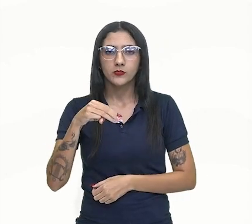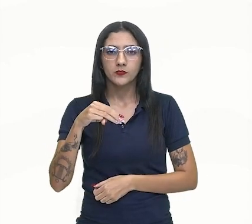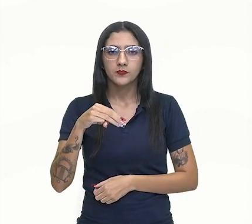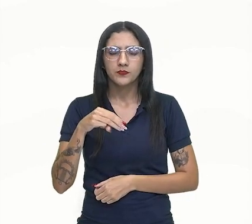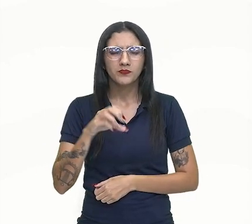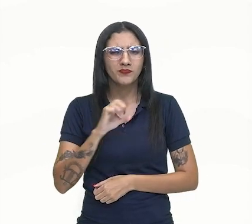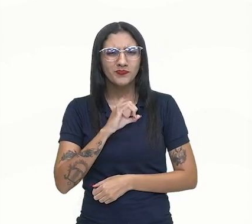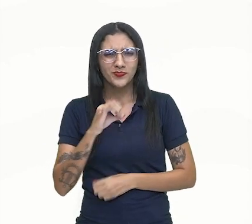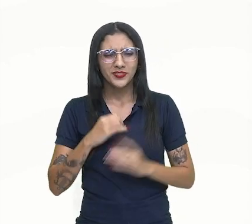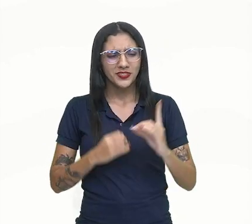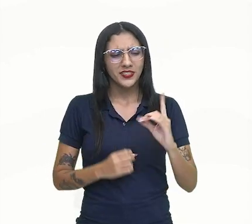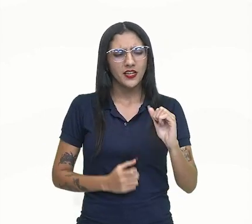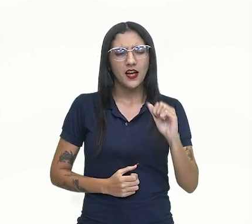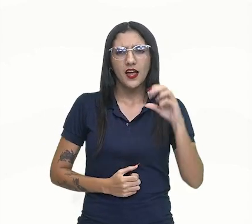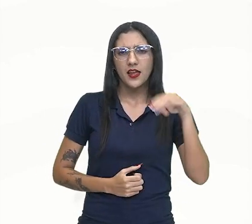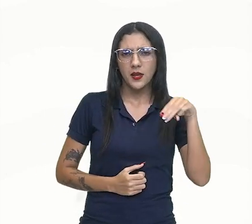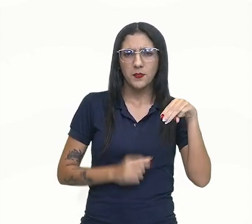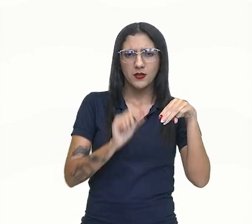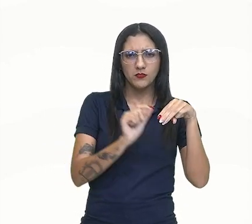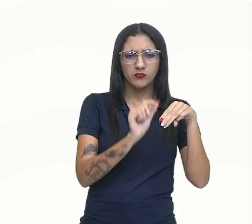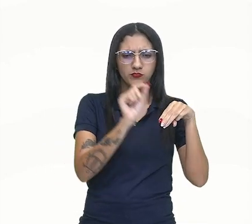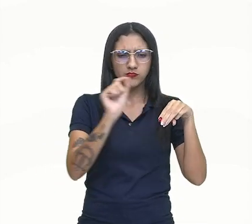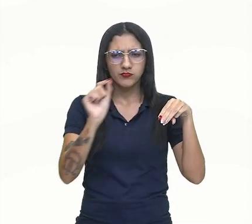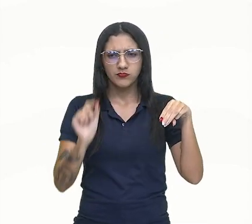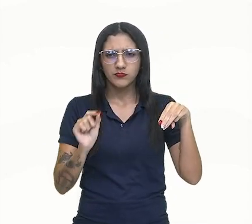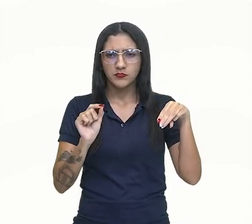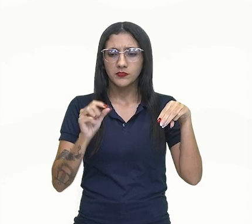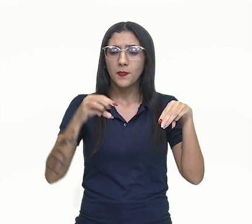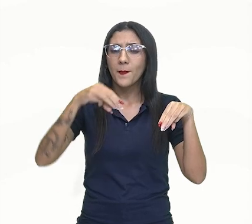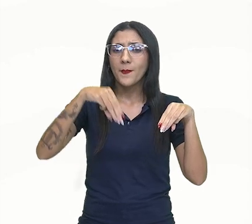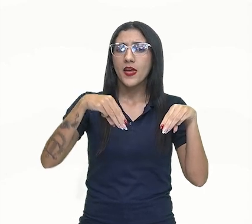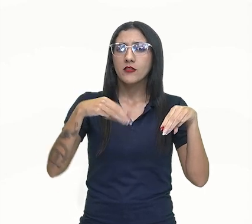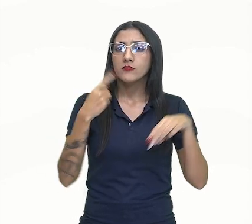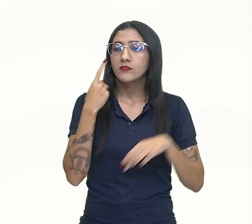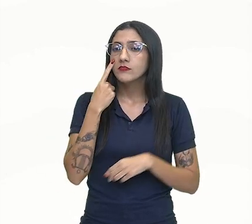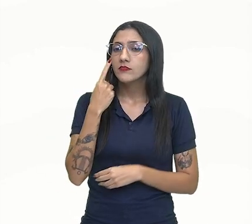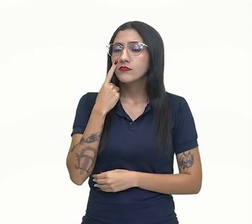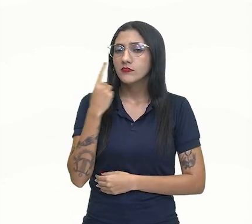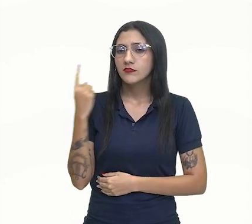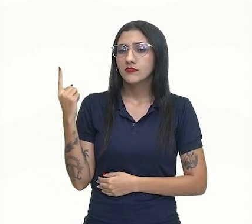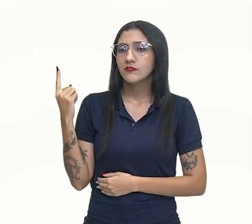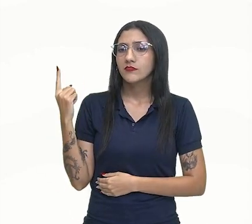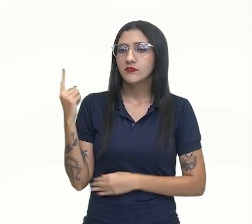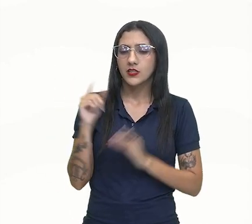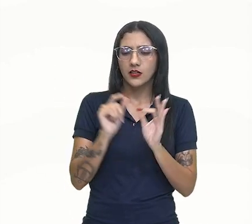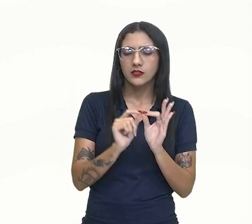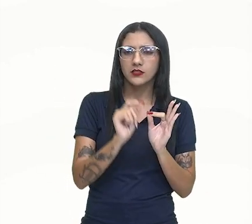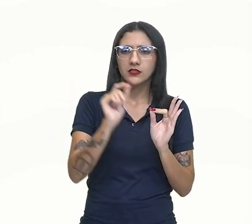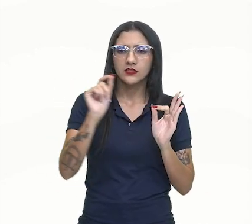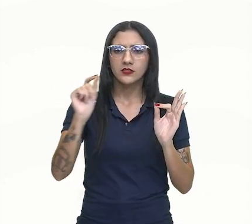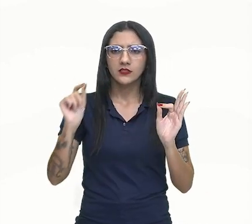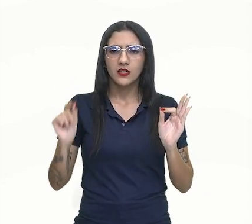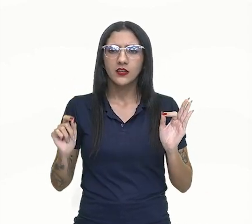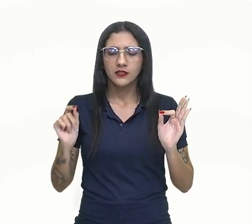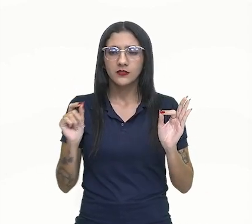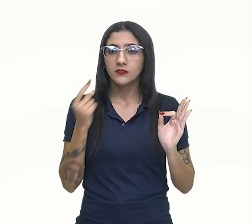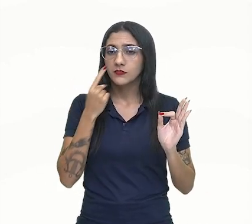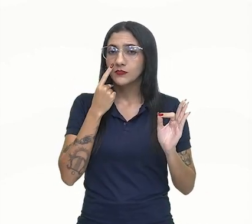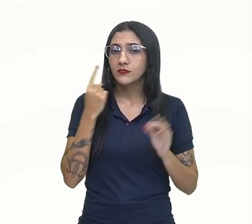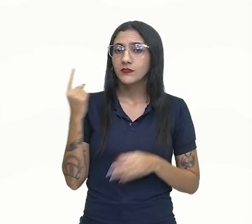em decâmetro e quero vir para metro, olha o sentido das setas. Tá vendo aqui,